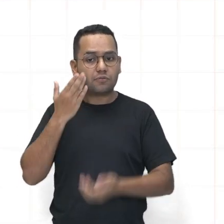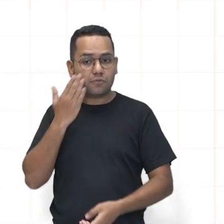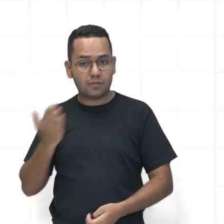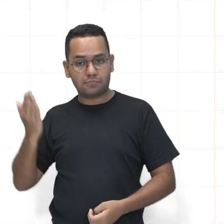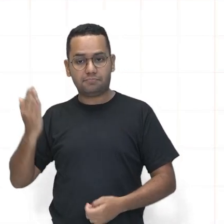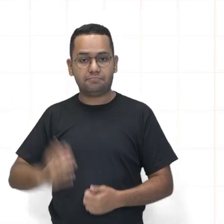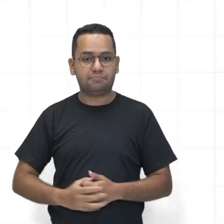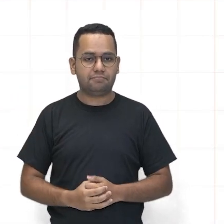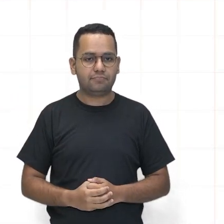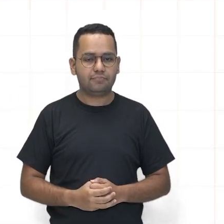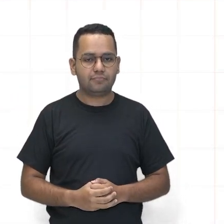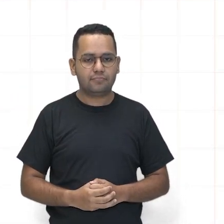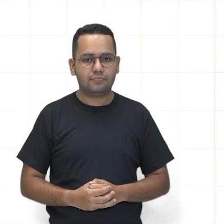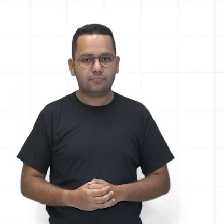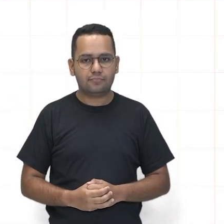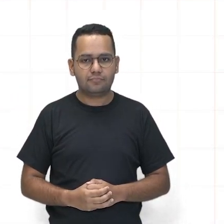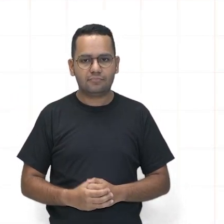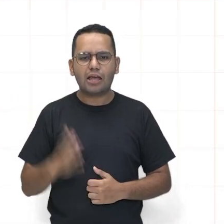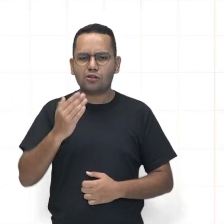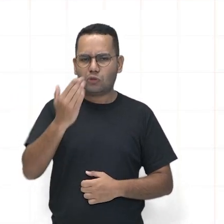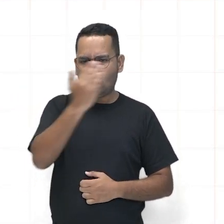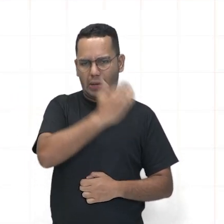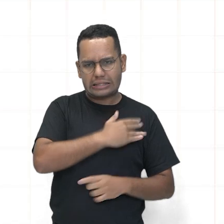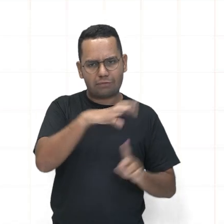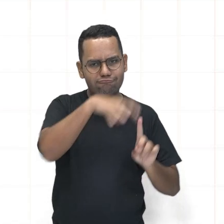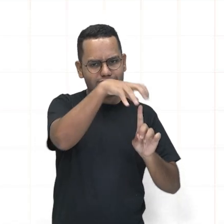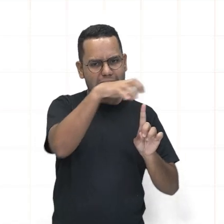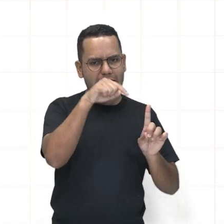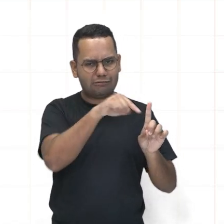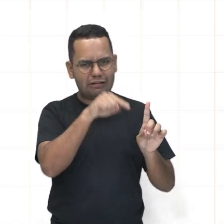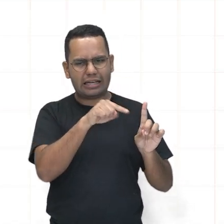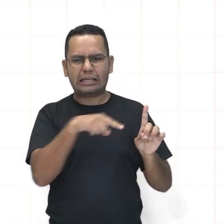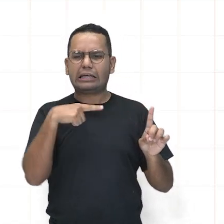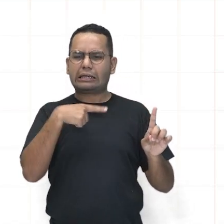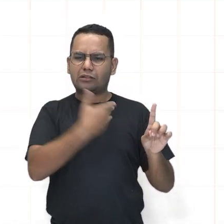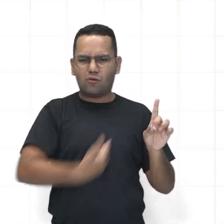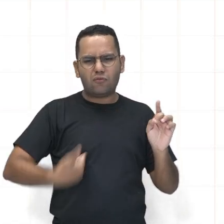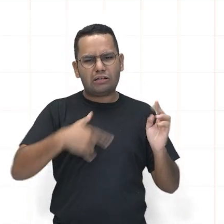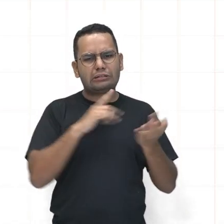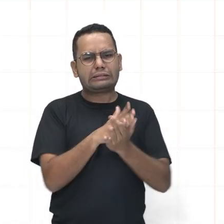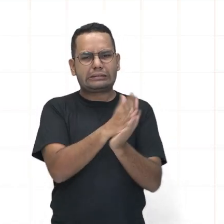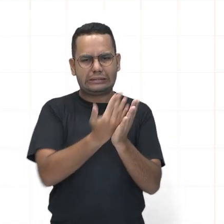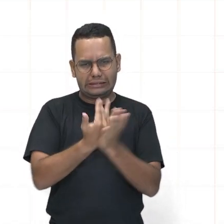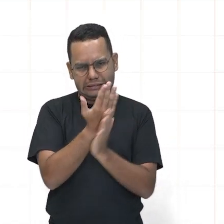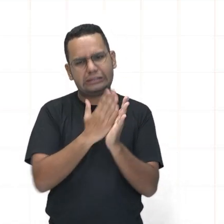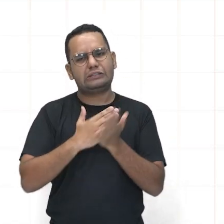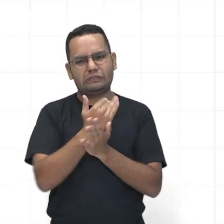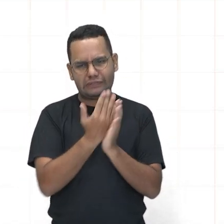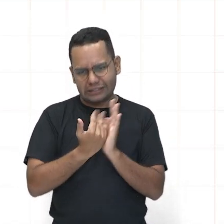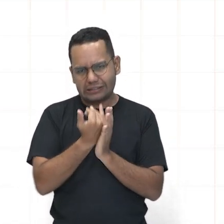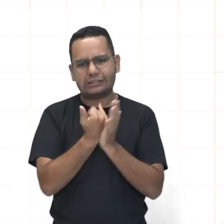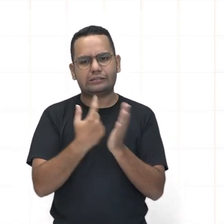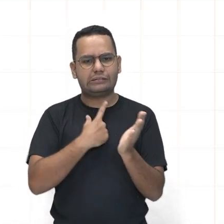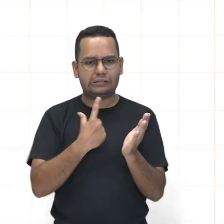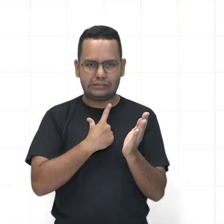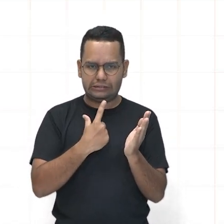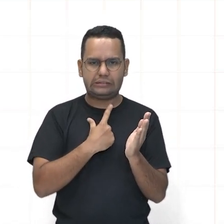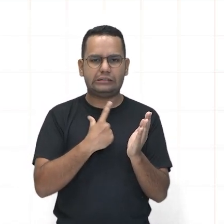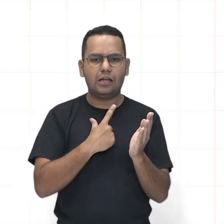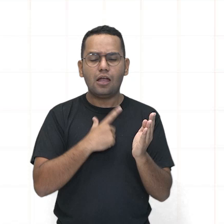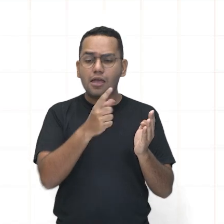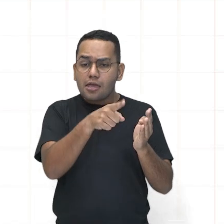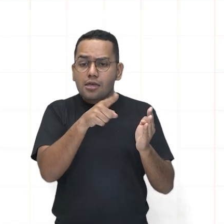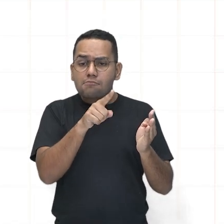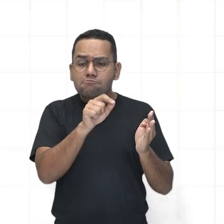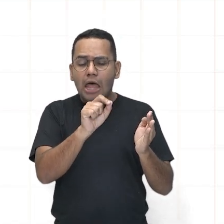Insatisfação da sociedade brasileira, que se tornou uma conspiração ao longo da década de